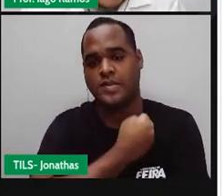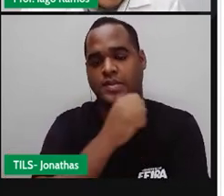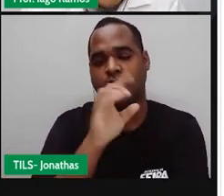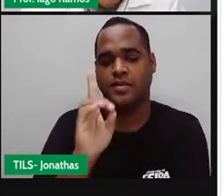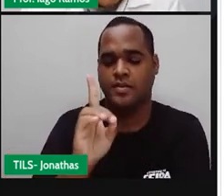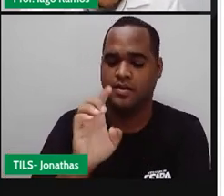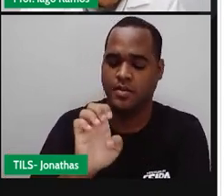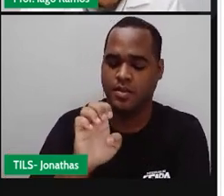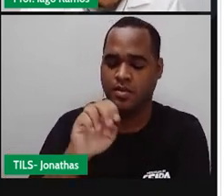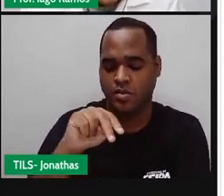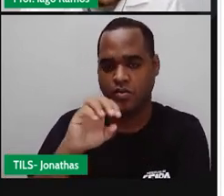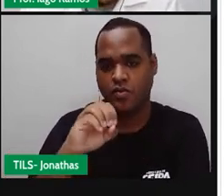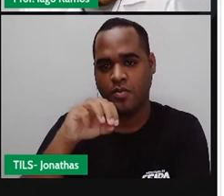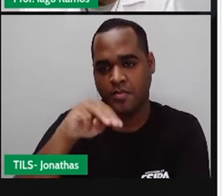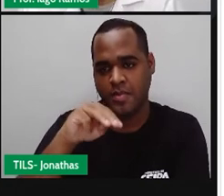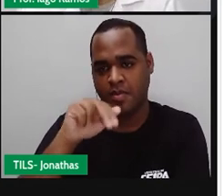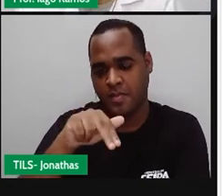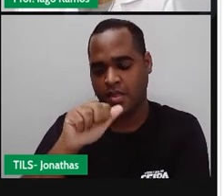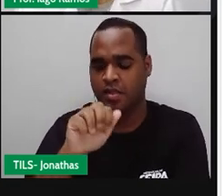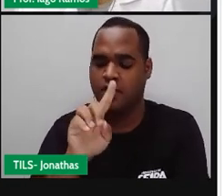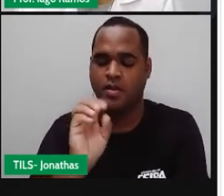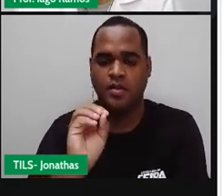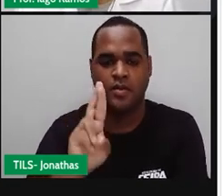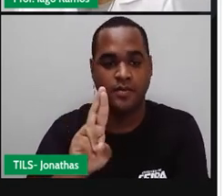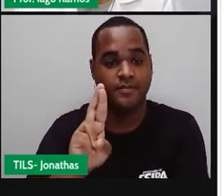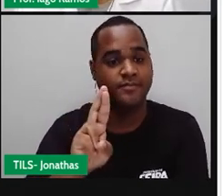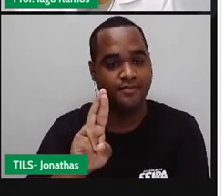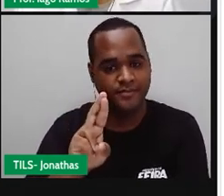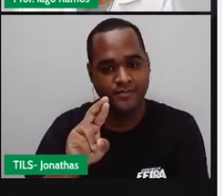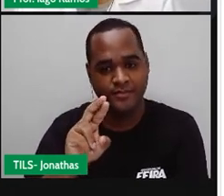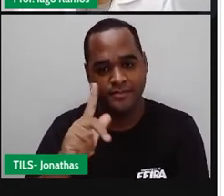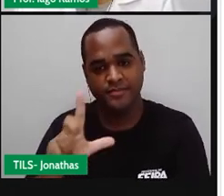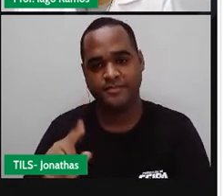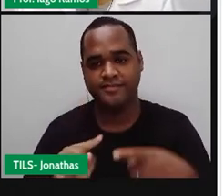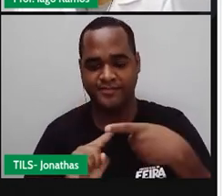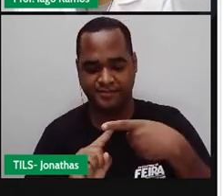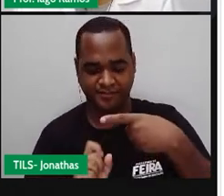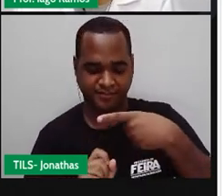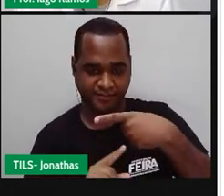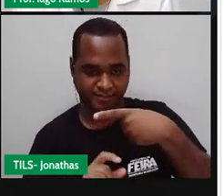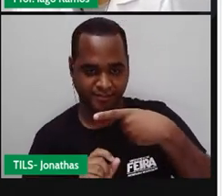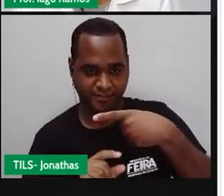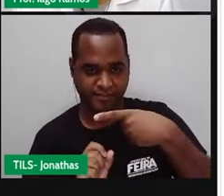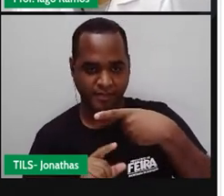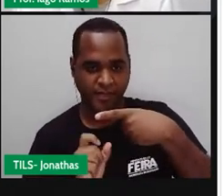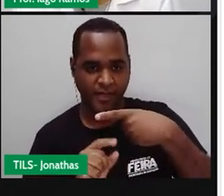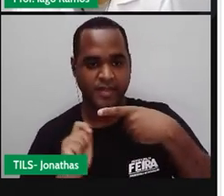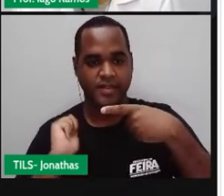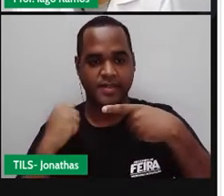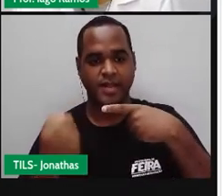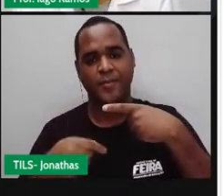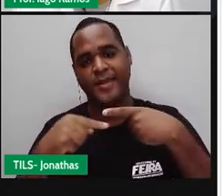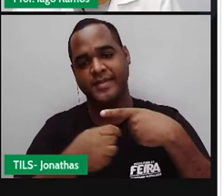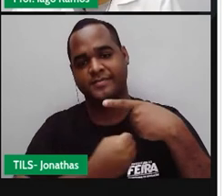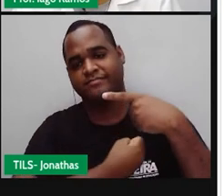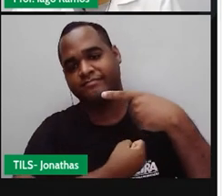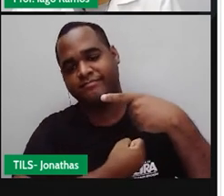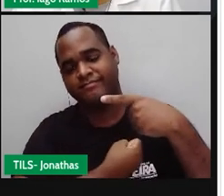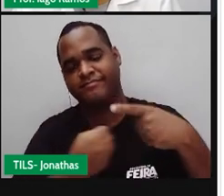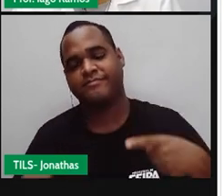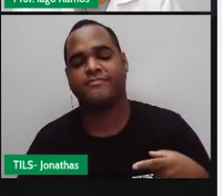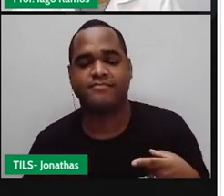o bebê nome na dor e é esse número Zinho que fica aqui em baixo